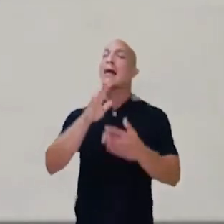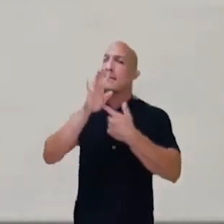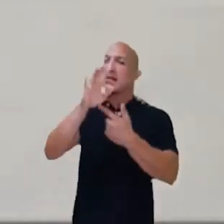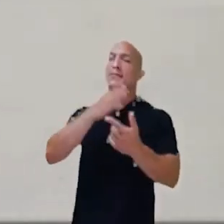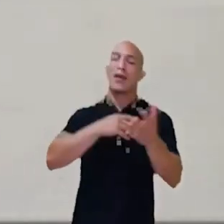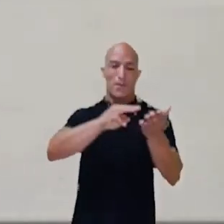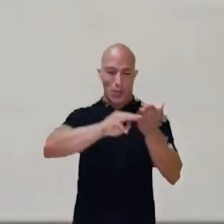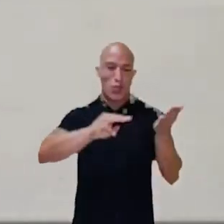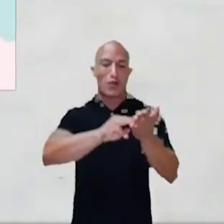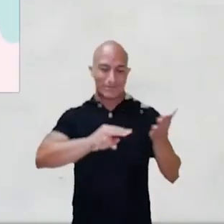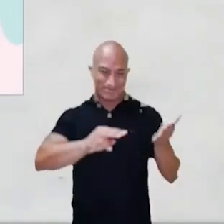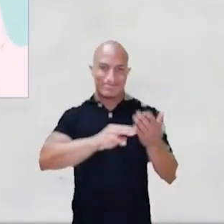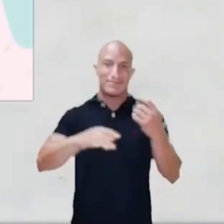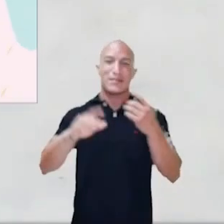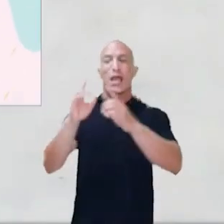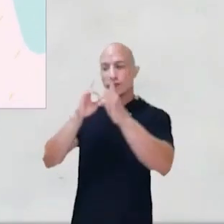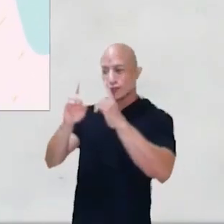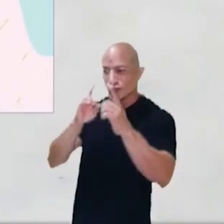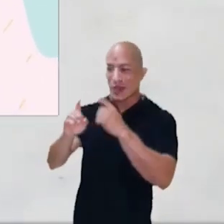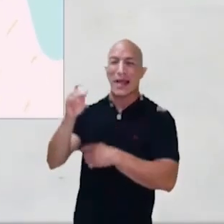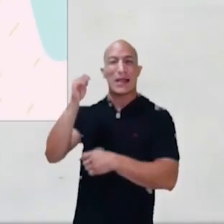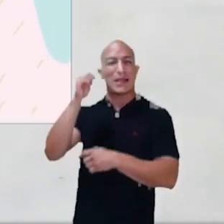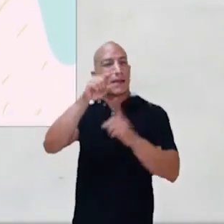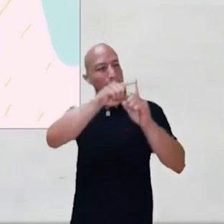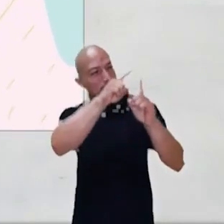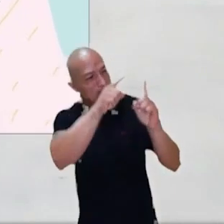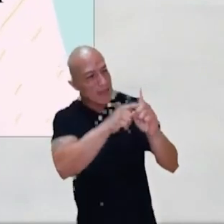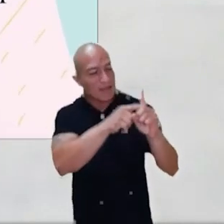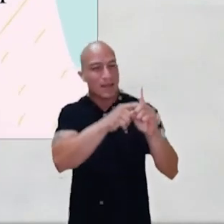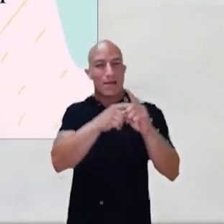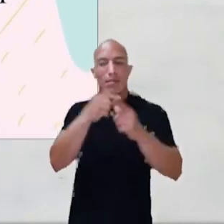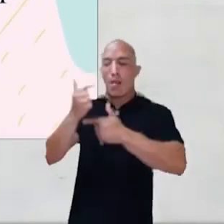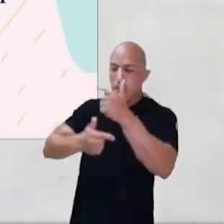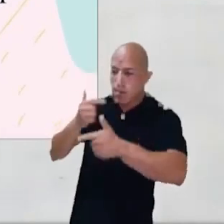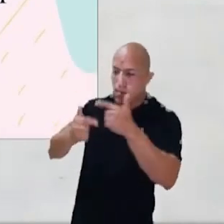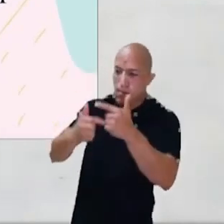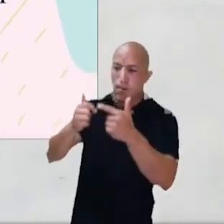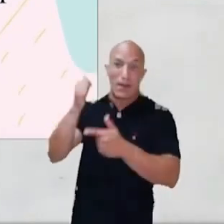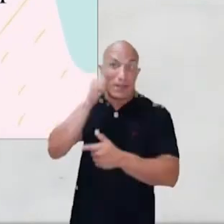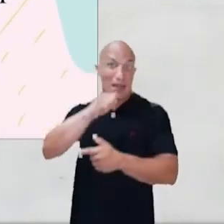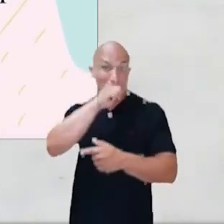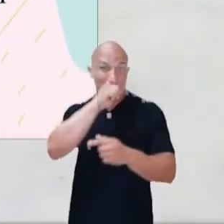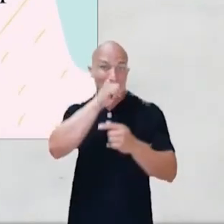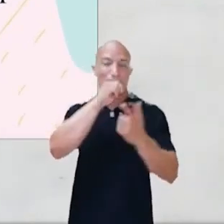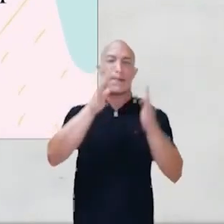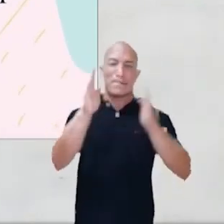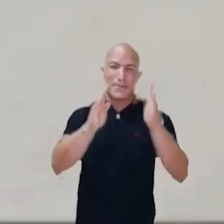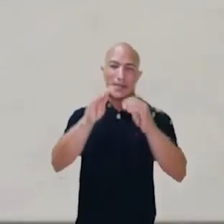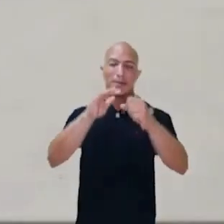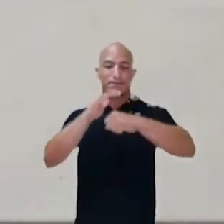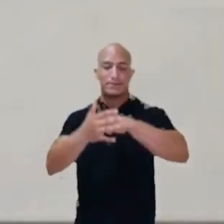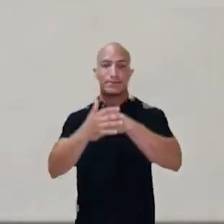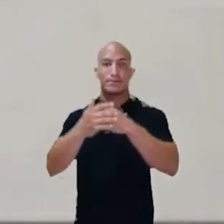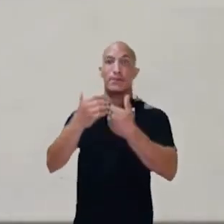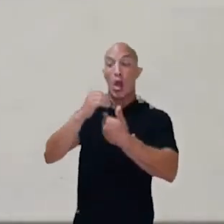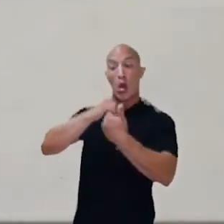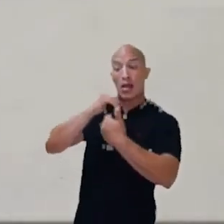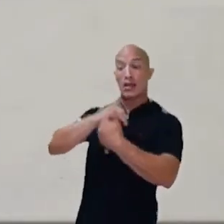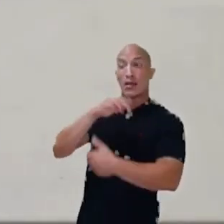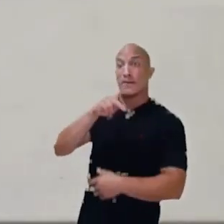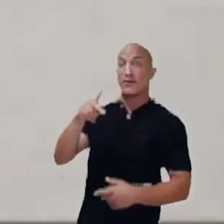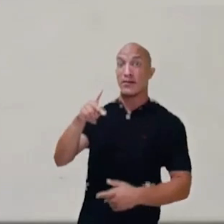maternidade e a conciliação com os estudos. Quero mencionar que diante as 3 graduações que possuo, Letras,